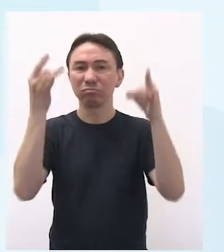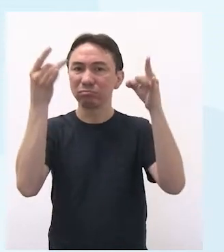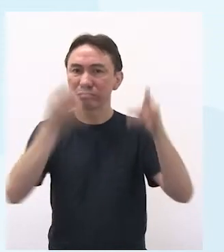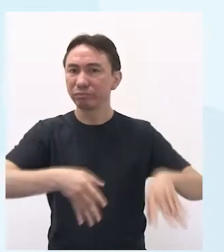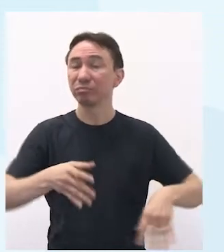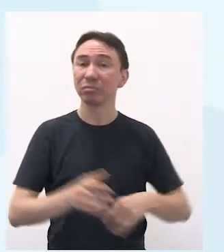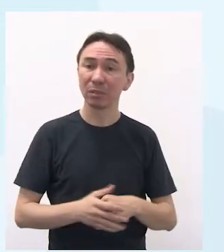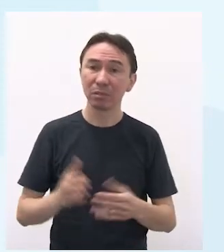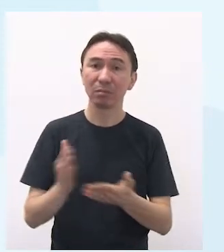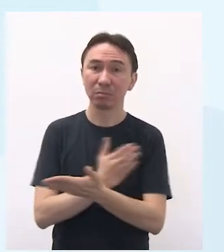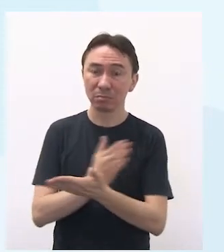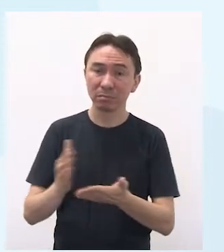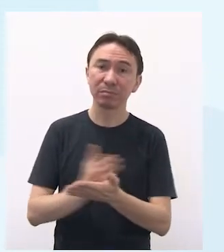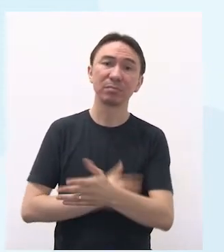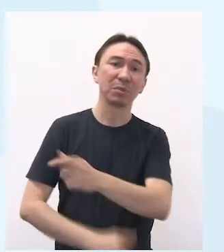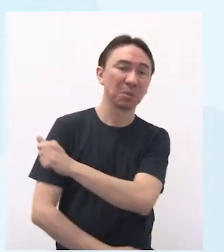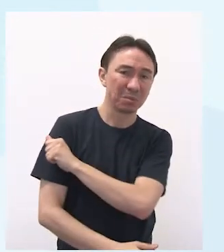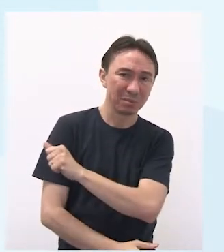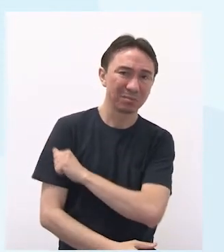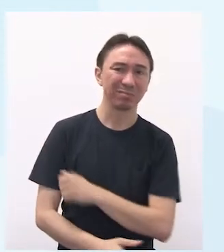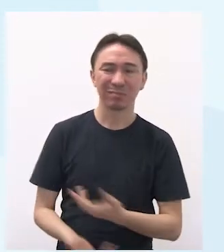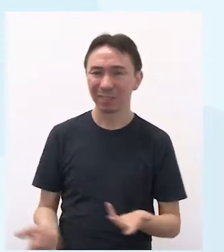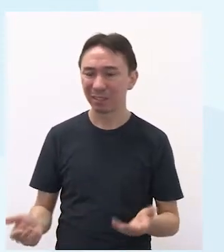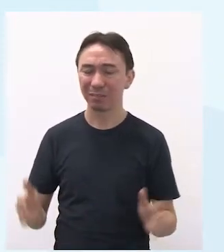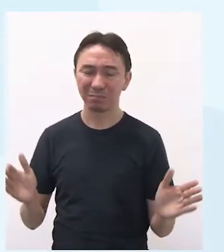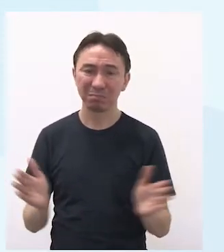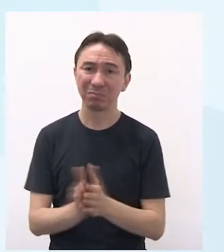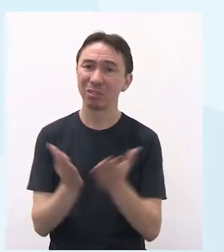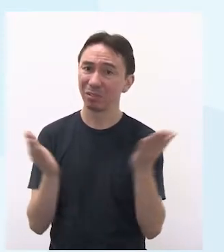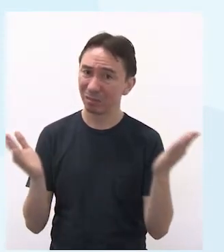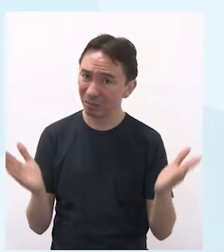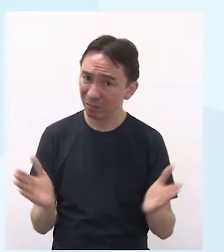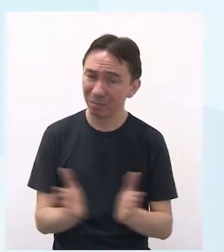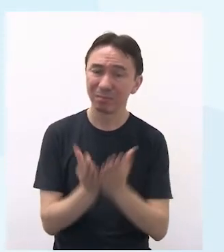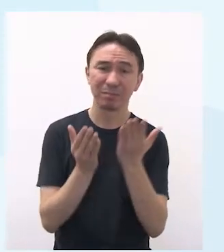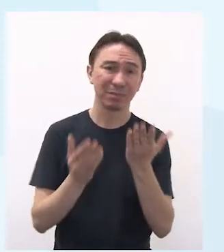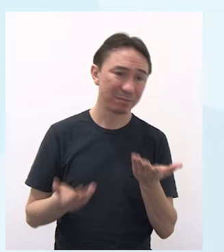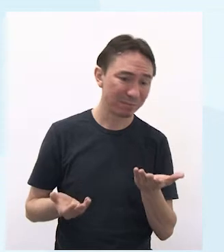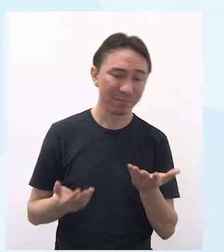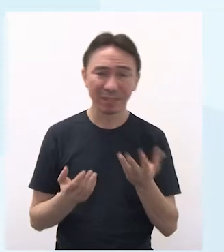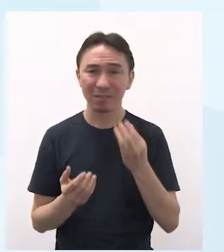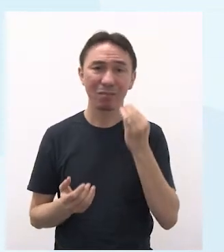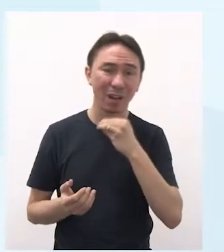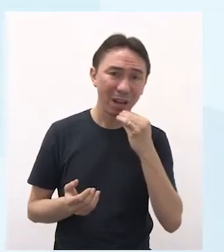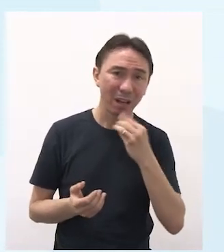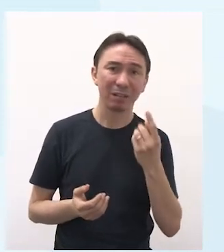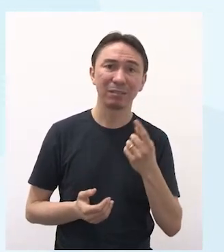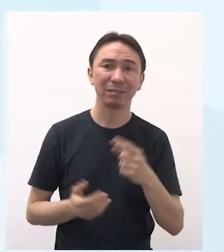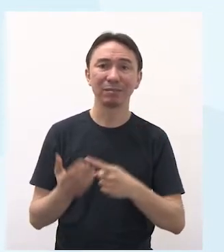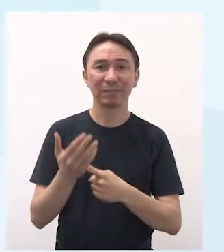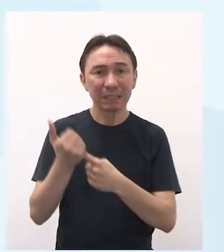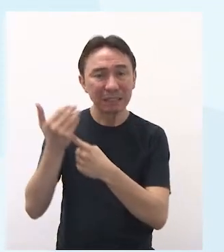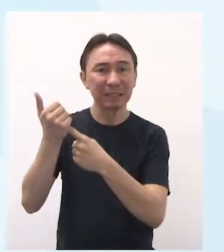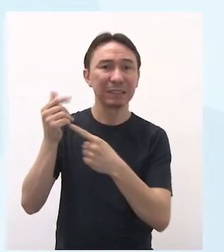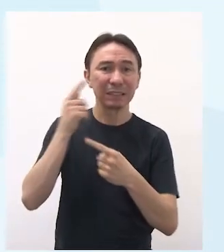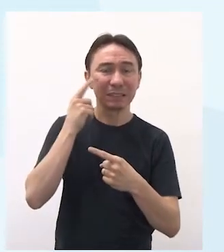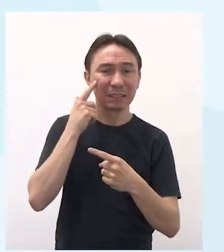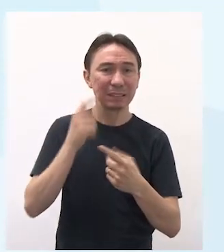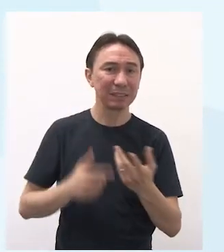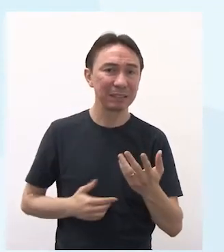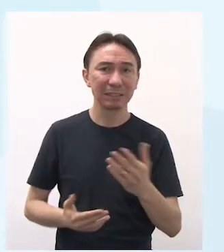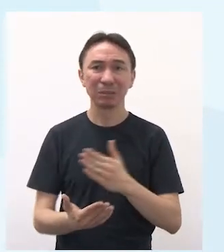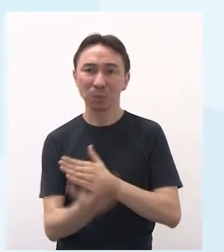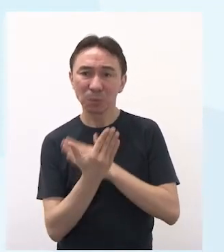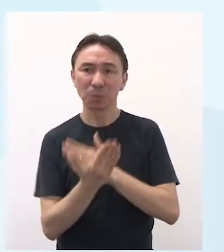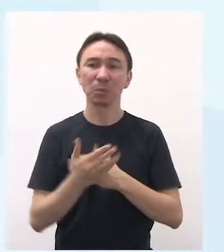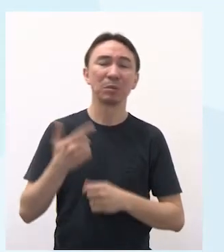mais vulneráveis, que não tiveram a oportunidade de ter todo o apoio tecnológico e todo o apoio que eles possam ter